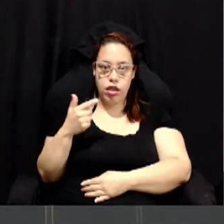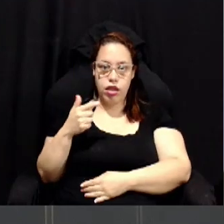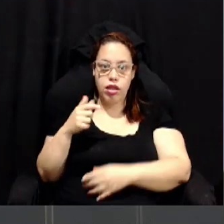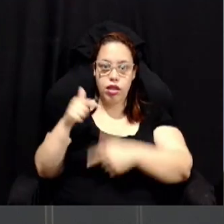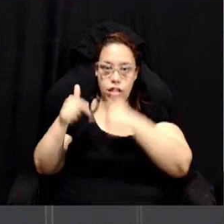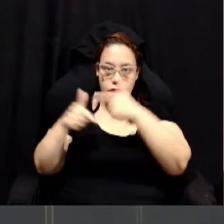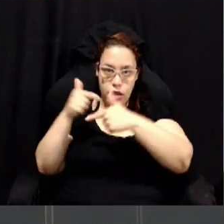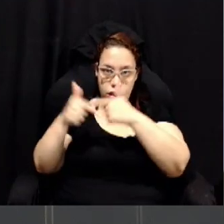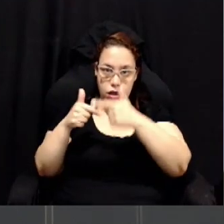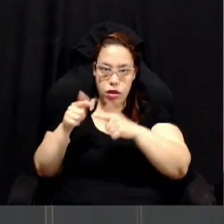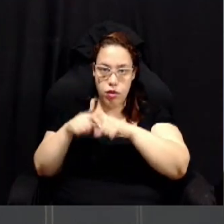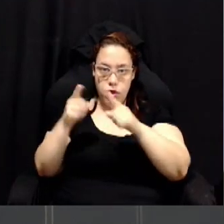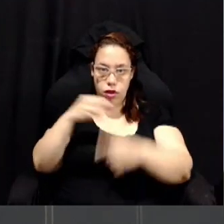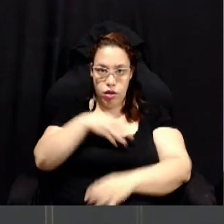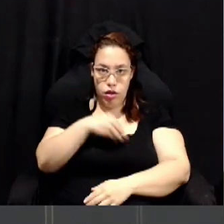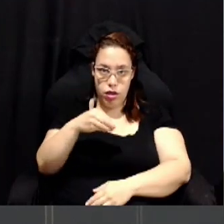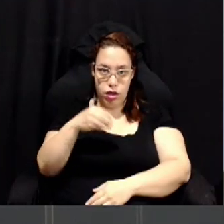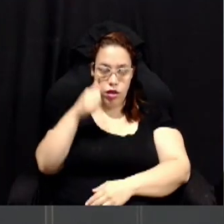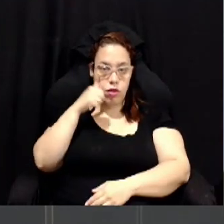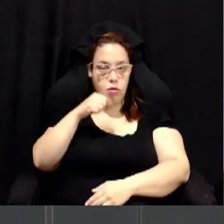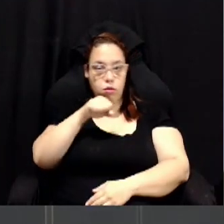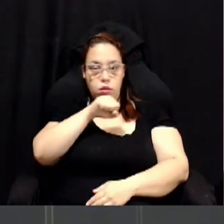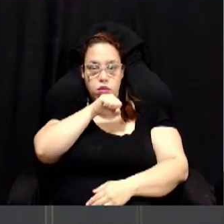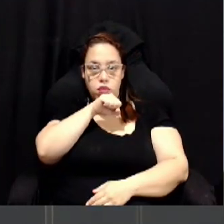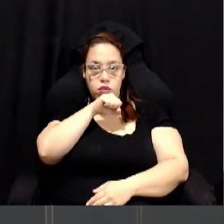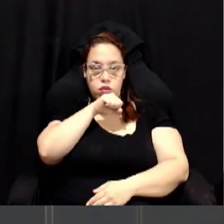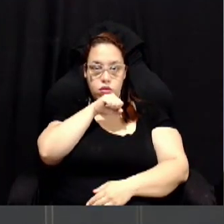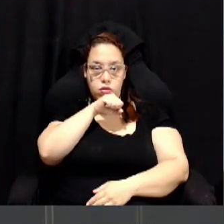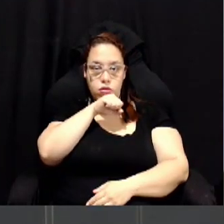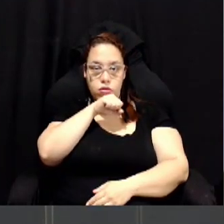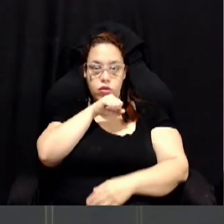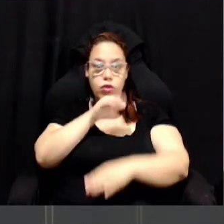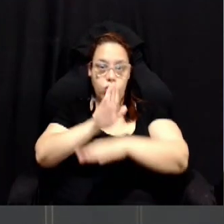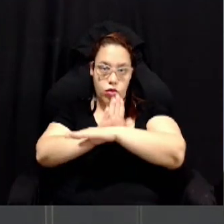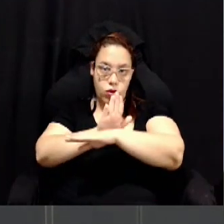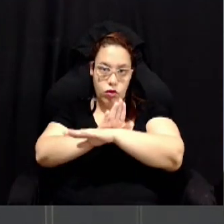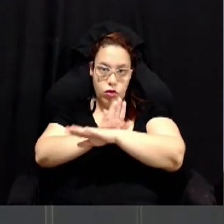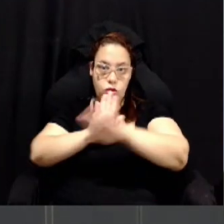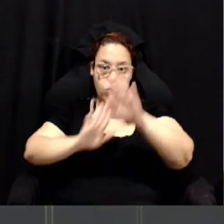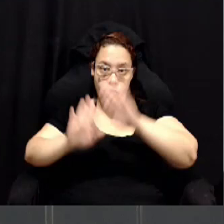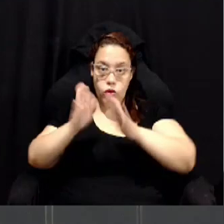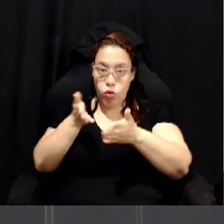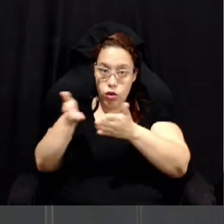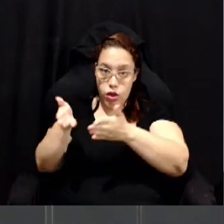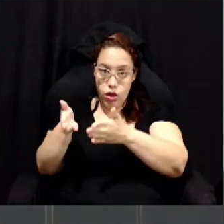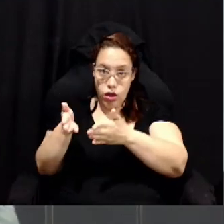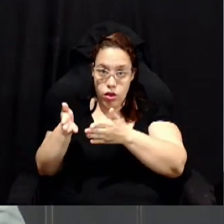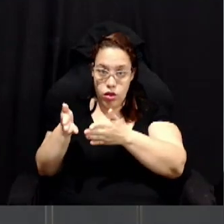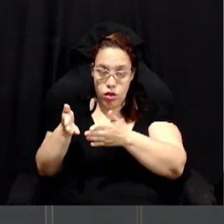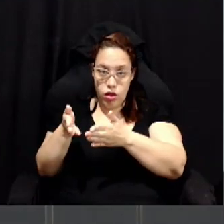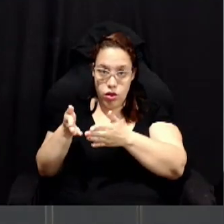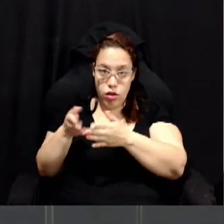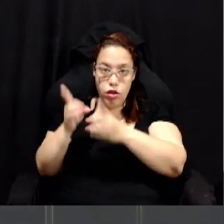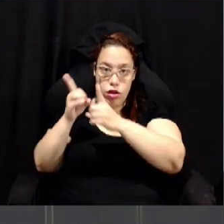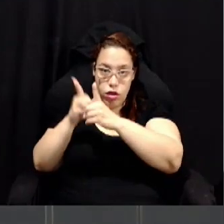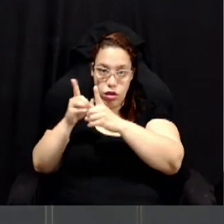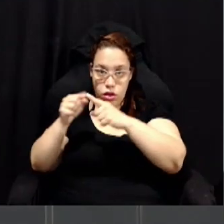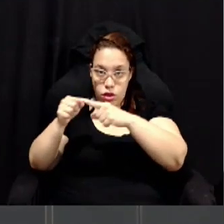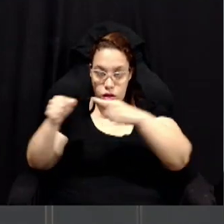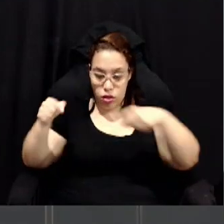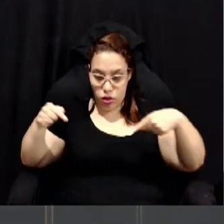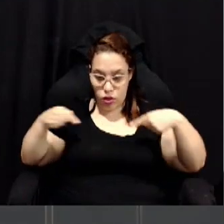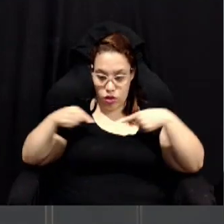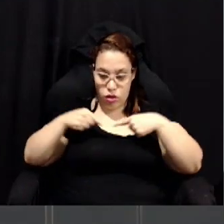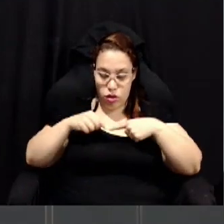minha filha estava com a minha mãe e a moça que me ajuda no cuidado com ela, e no consultório, na recepção do consultório,